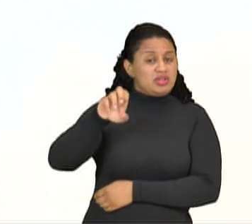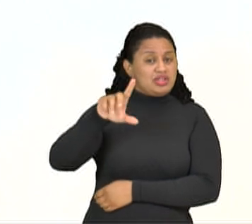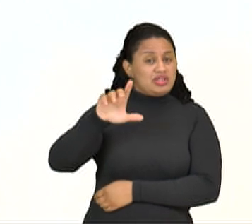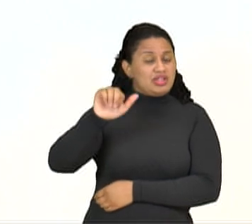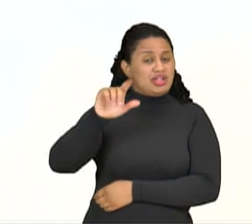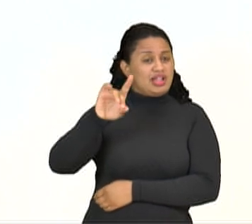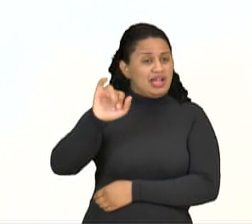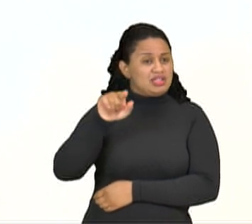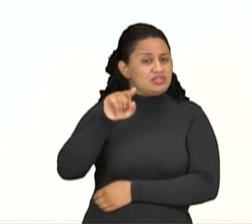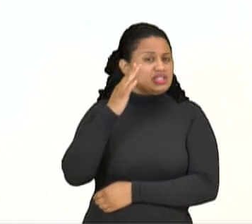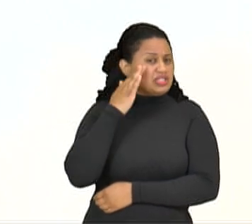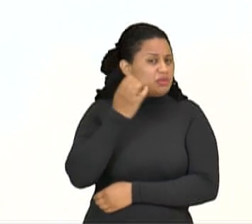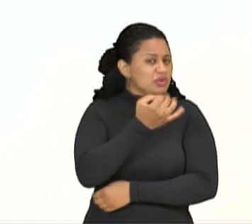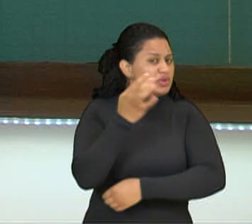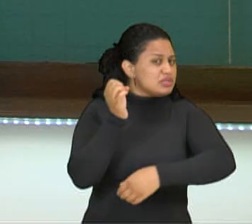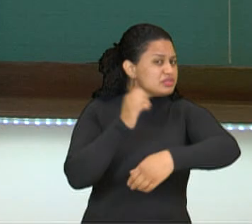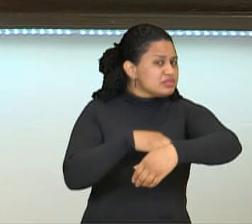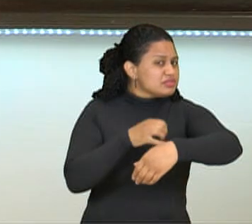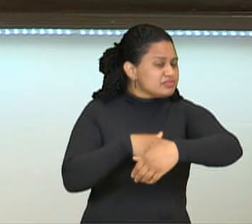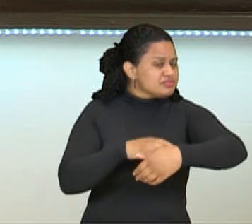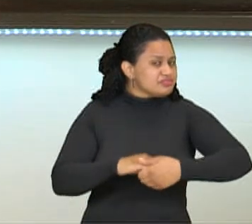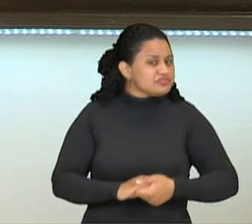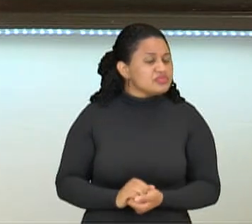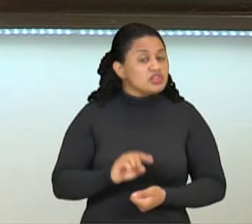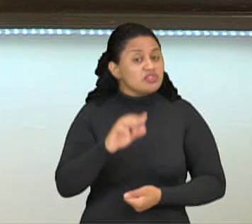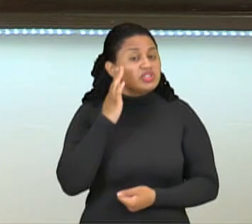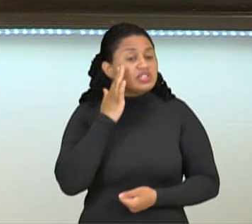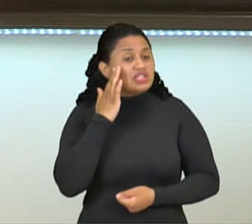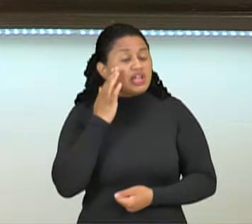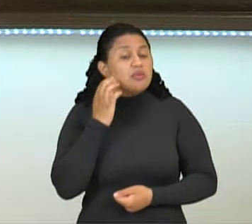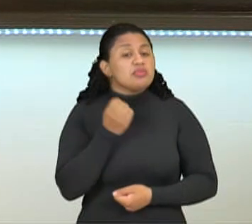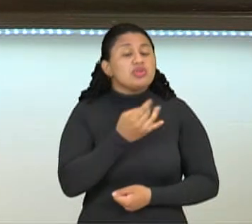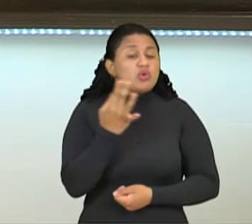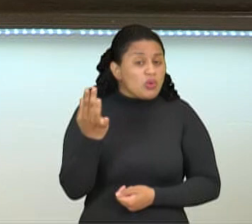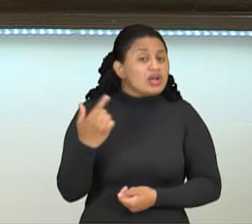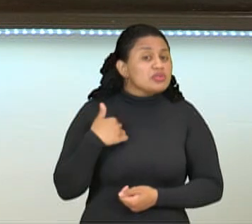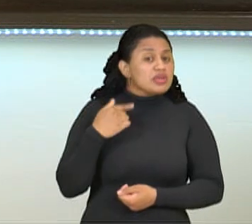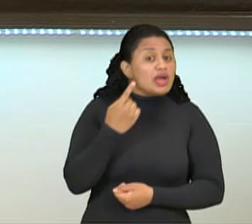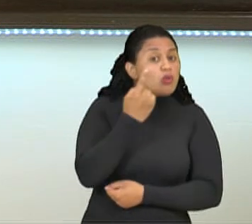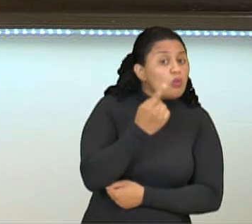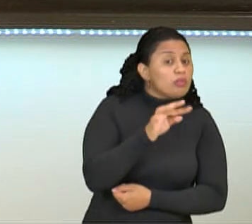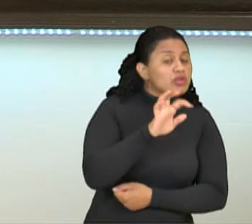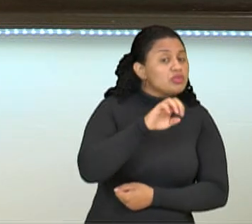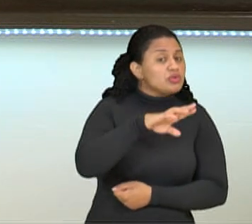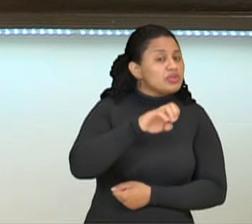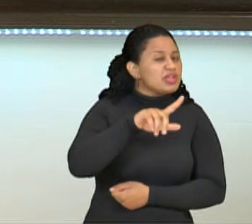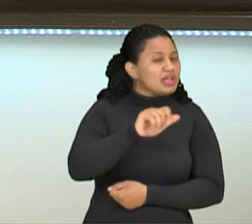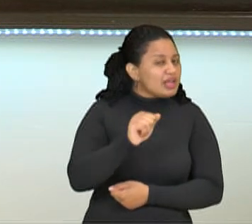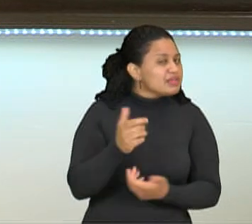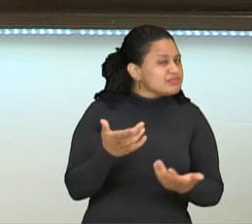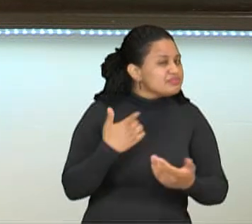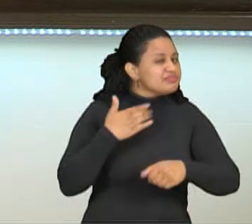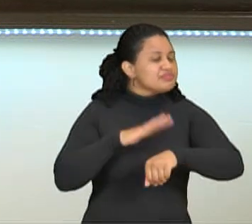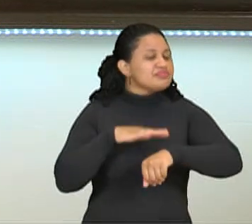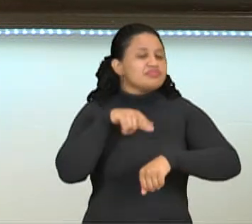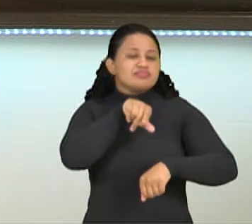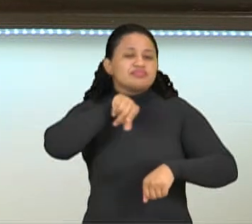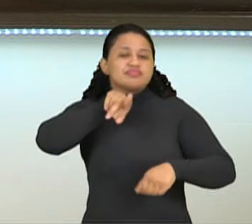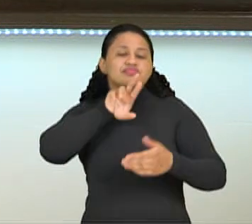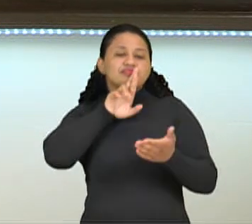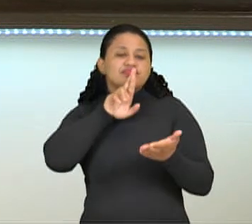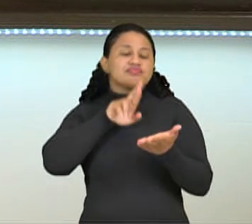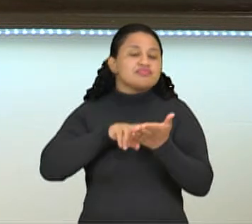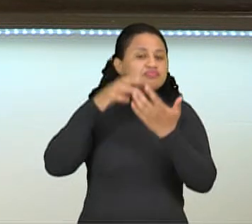290 toneladas de lixo? Você sabe quanto é uma tonelada? Um pouquinho de tempo para você